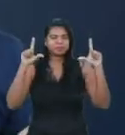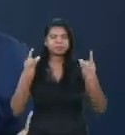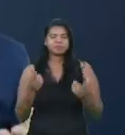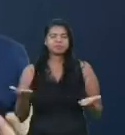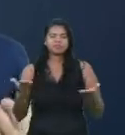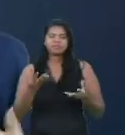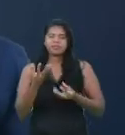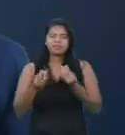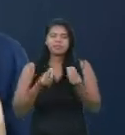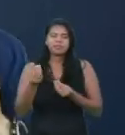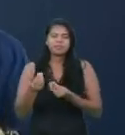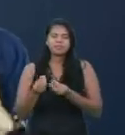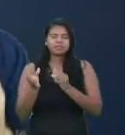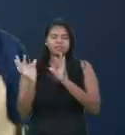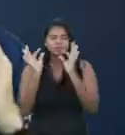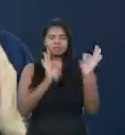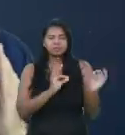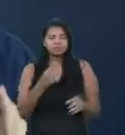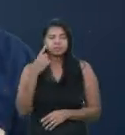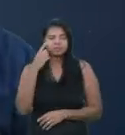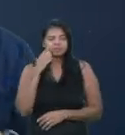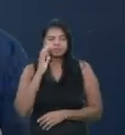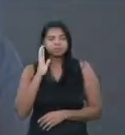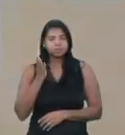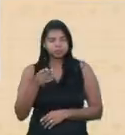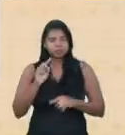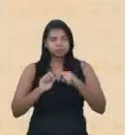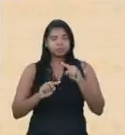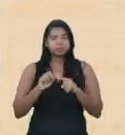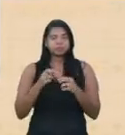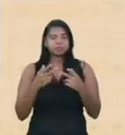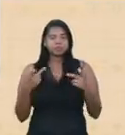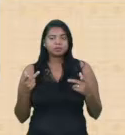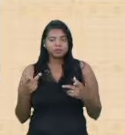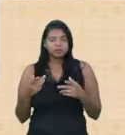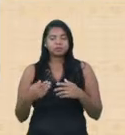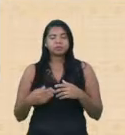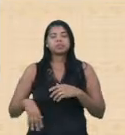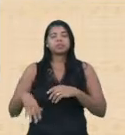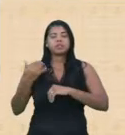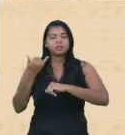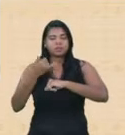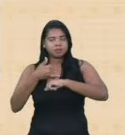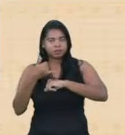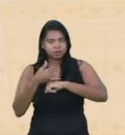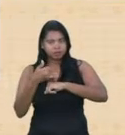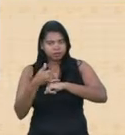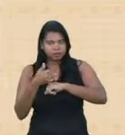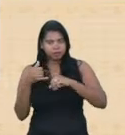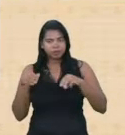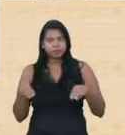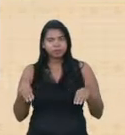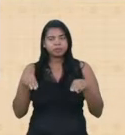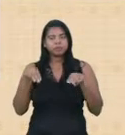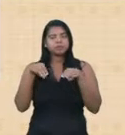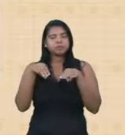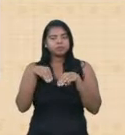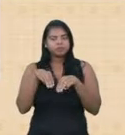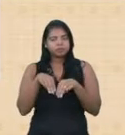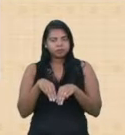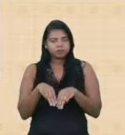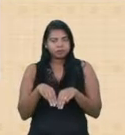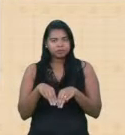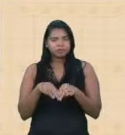vocês podem ver nessa tela, nós temos os materiais ferromagnéticos, que são os metais que vão